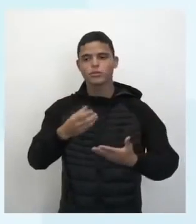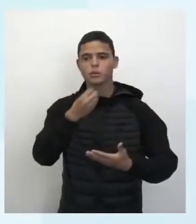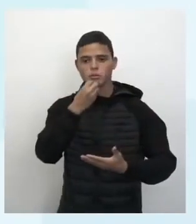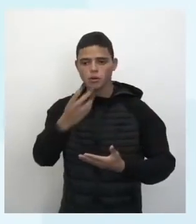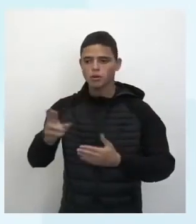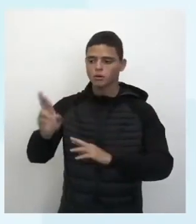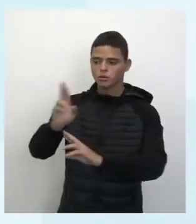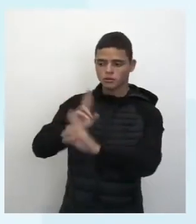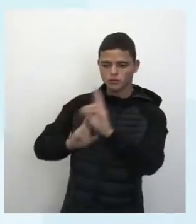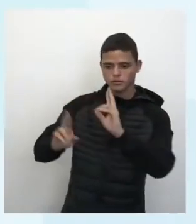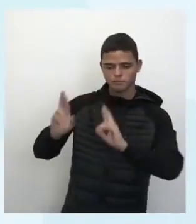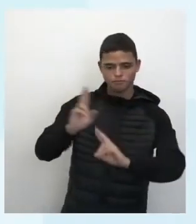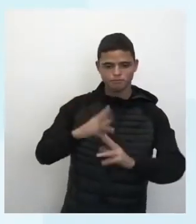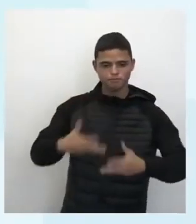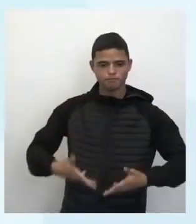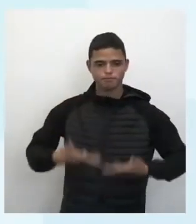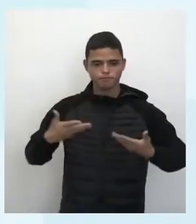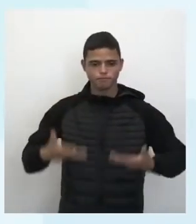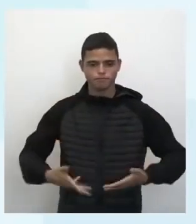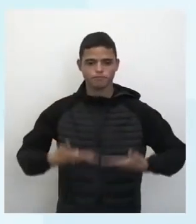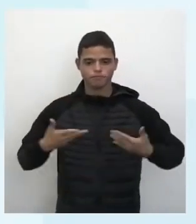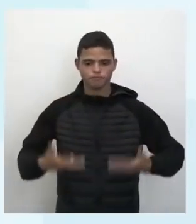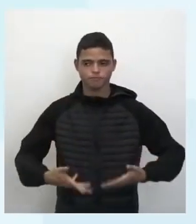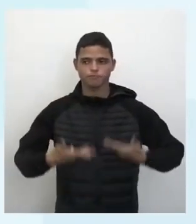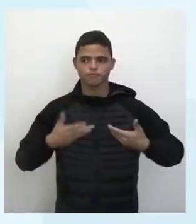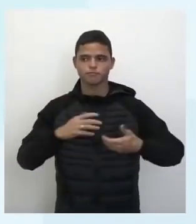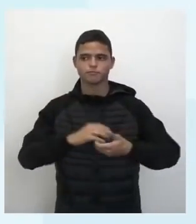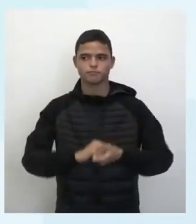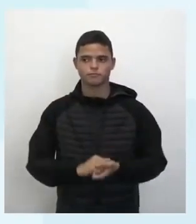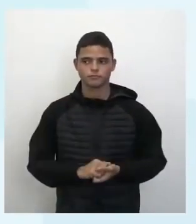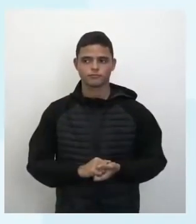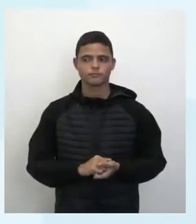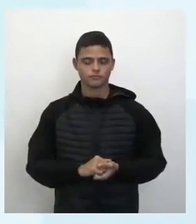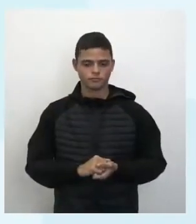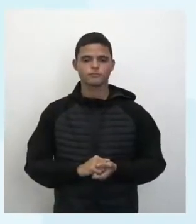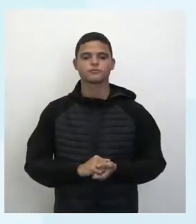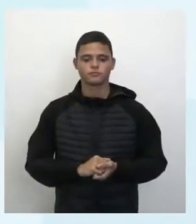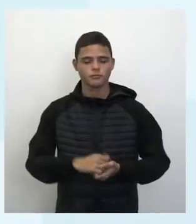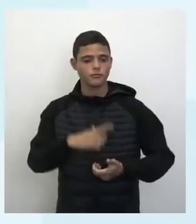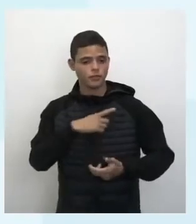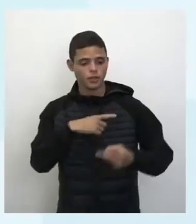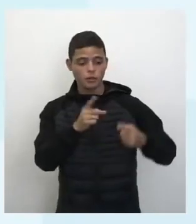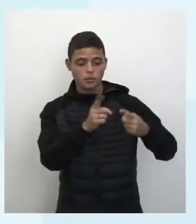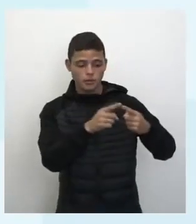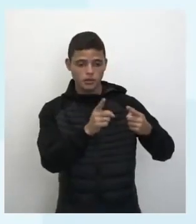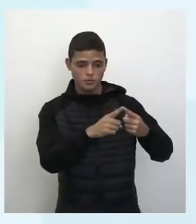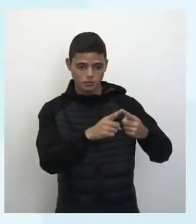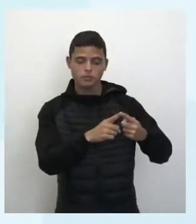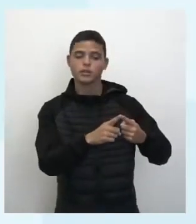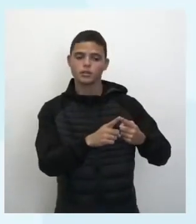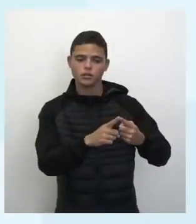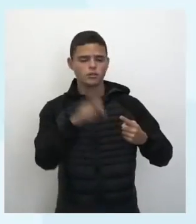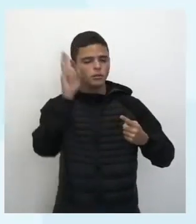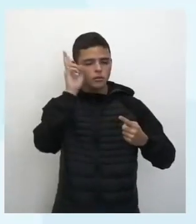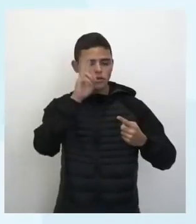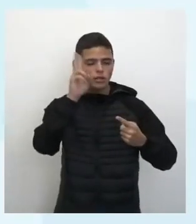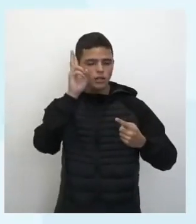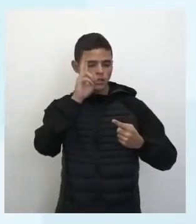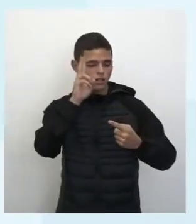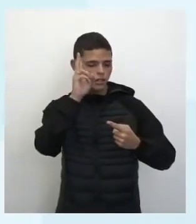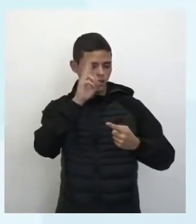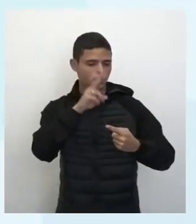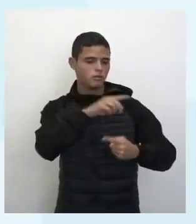mais animado. Pode manter na tela isso aí? Olha só, a gente tem os dois exemplos, né? Então, a gente tem o primeiro caso. Primeiro, para lembrar os alunos